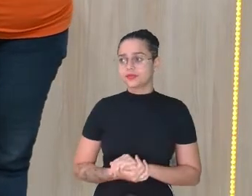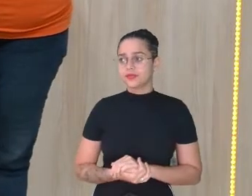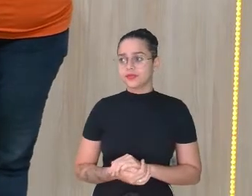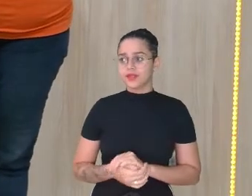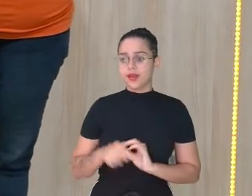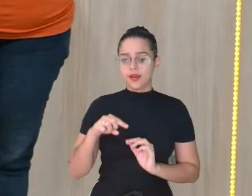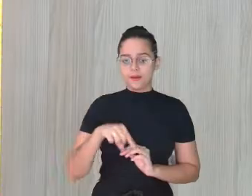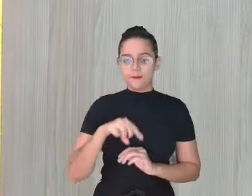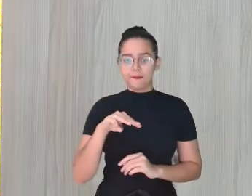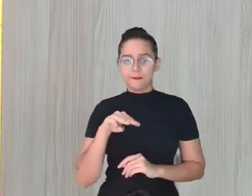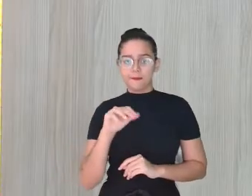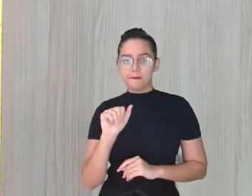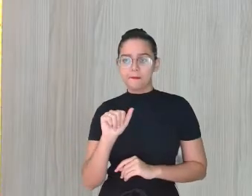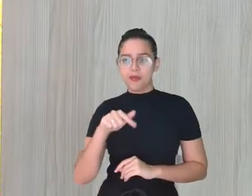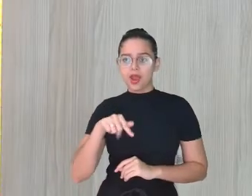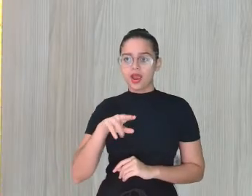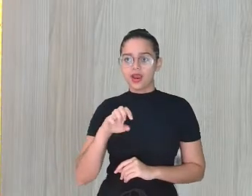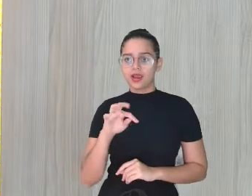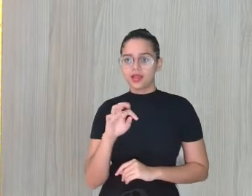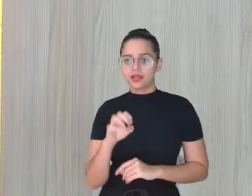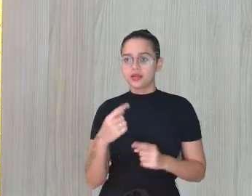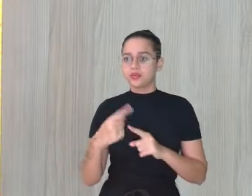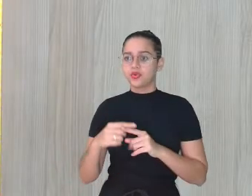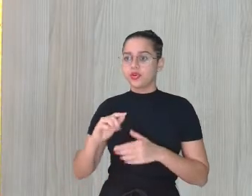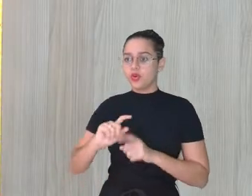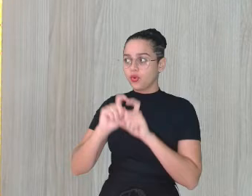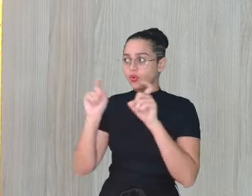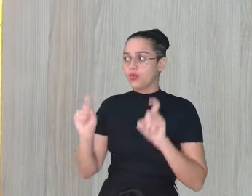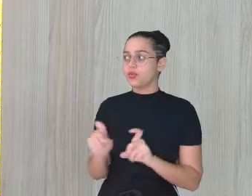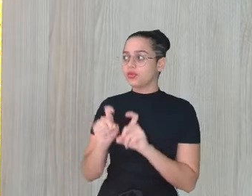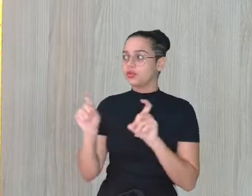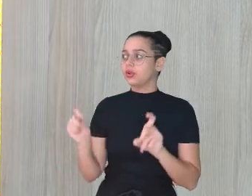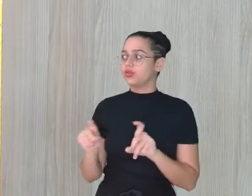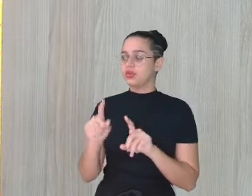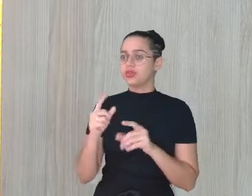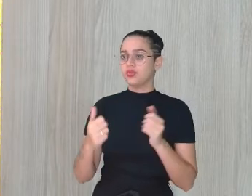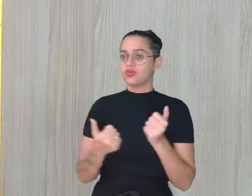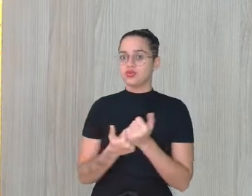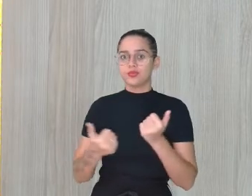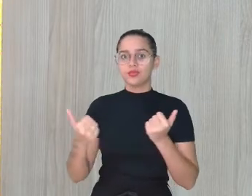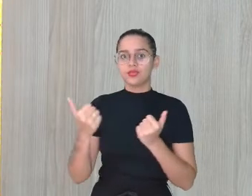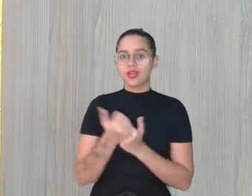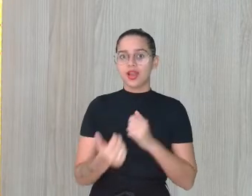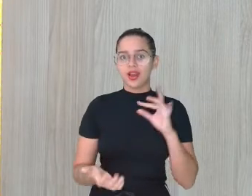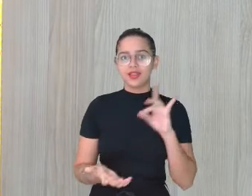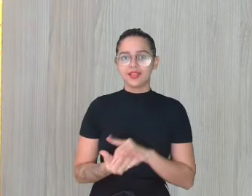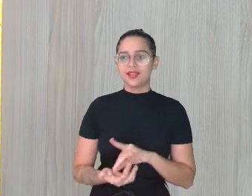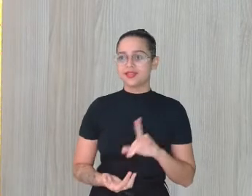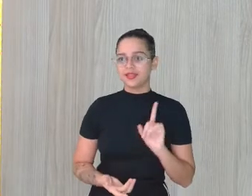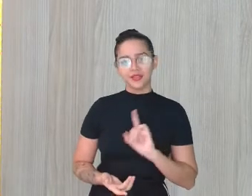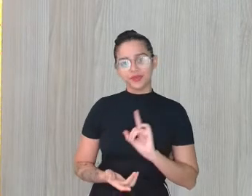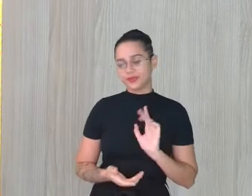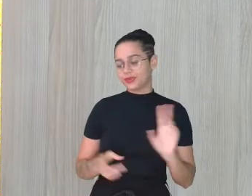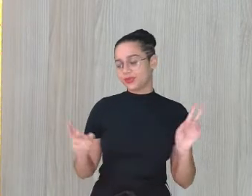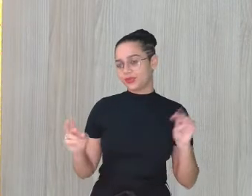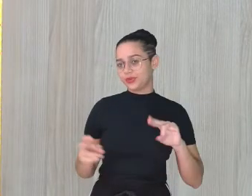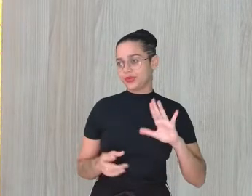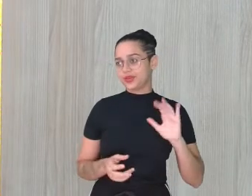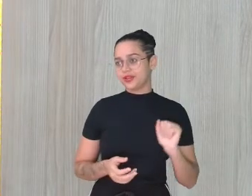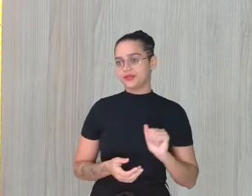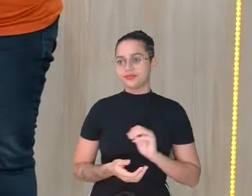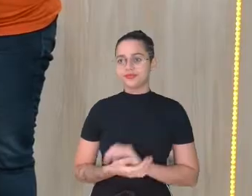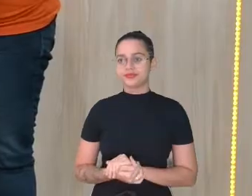maquete, através da maquete. É importante a gente pensar nisso, porque o computador, por mais que ele não substitui a realidade, né? Não, de jeito